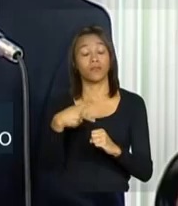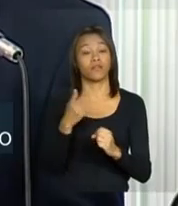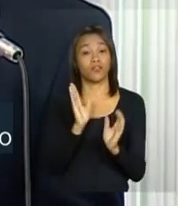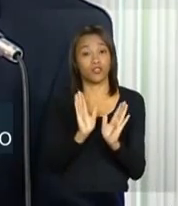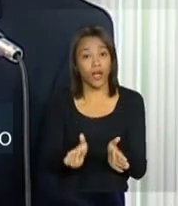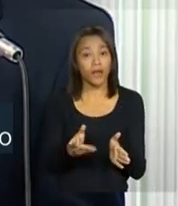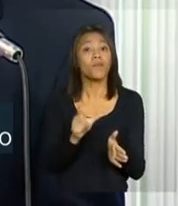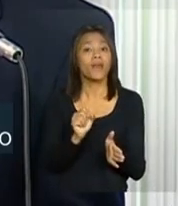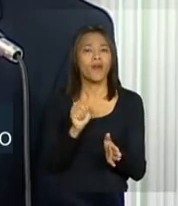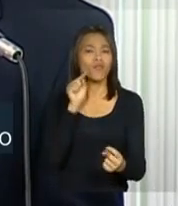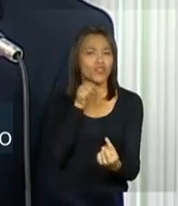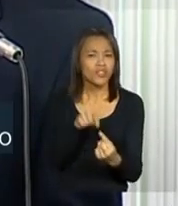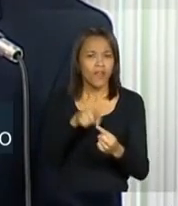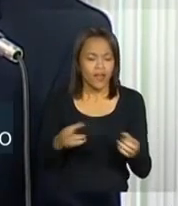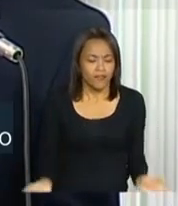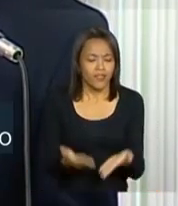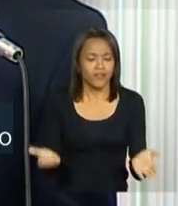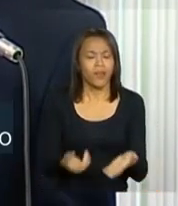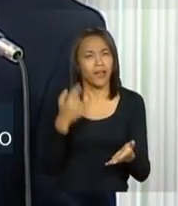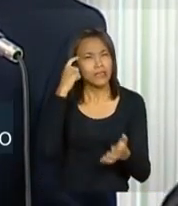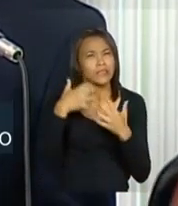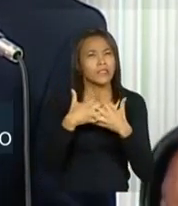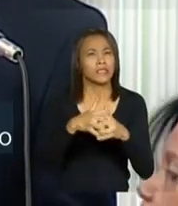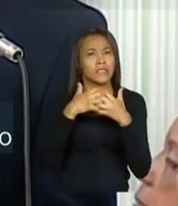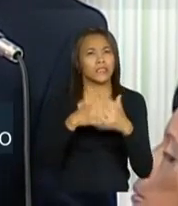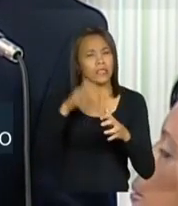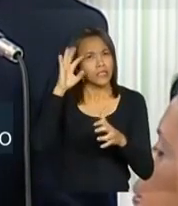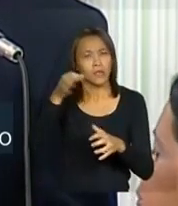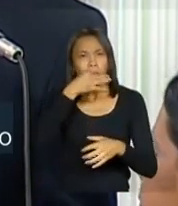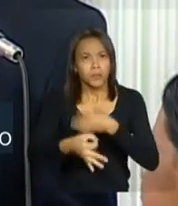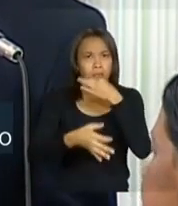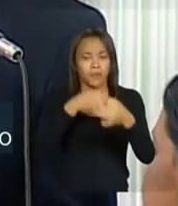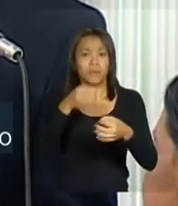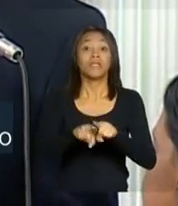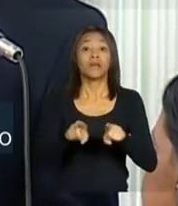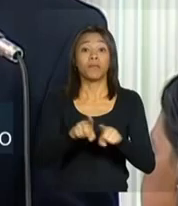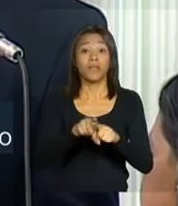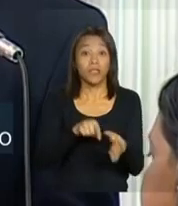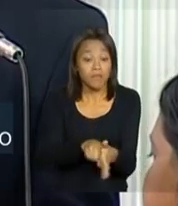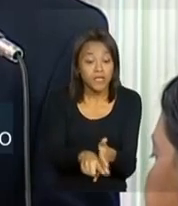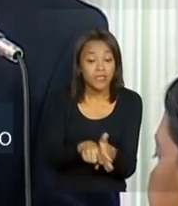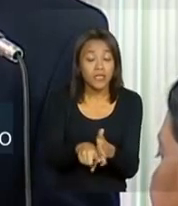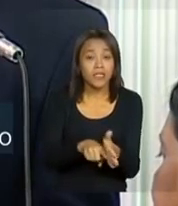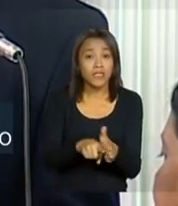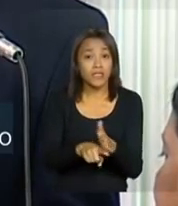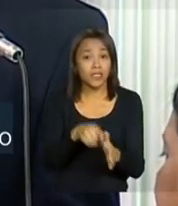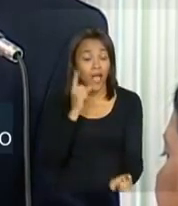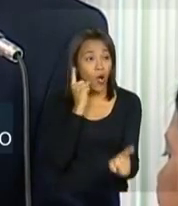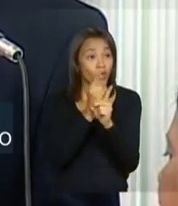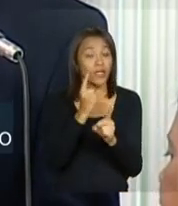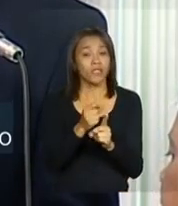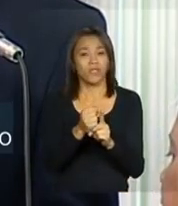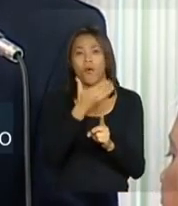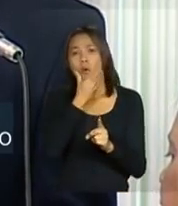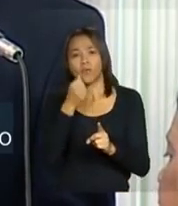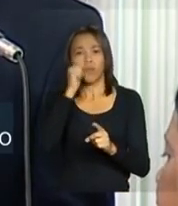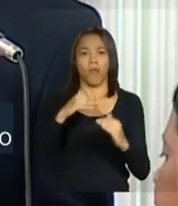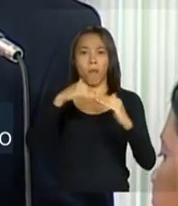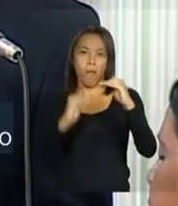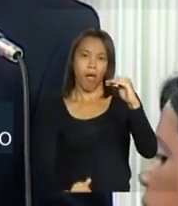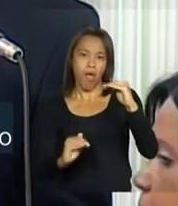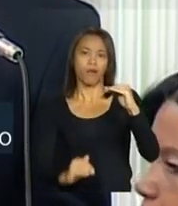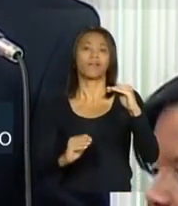objetivo estimular e fortalecer a reflexão crítica e a pesquisa acerca das desigualdades existentes entre homens e mulheres em